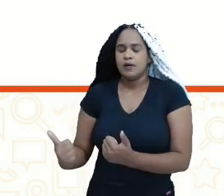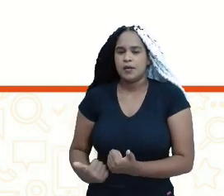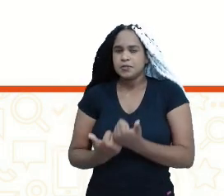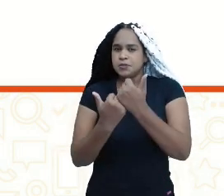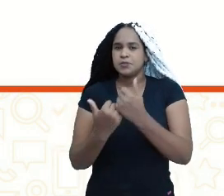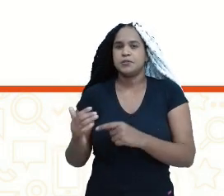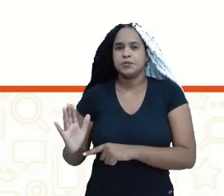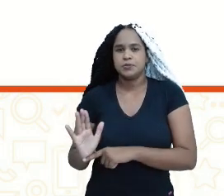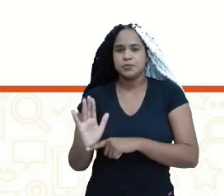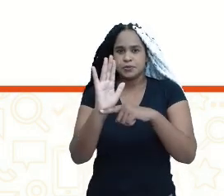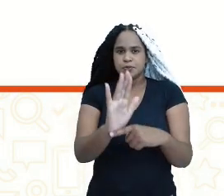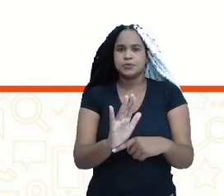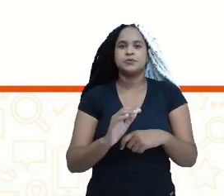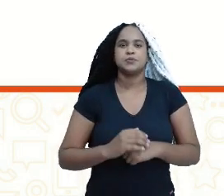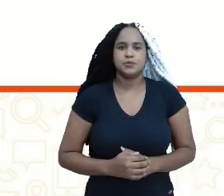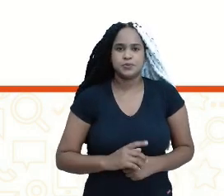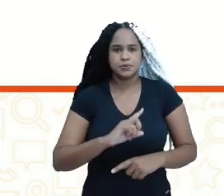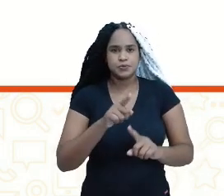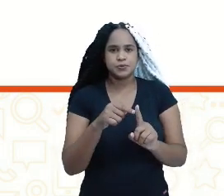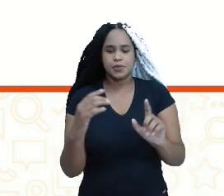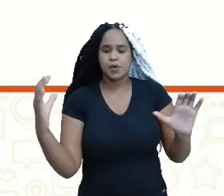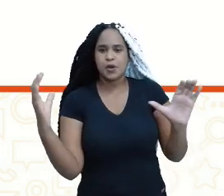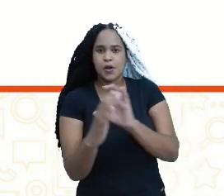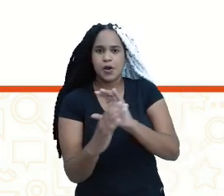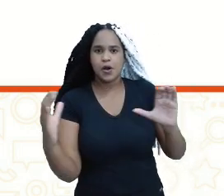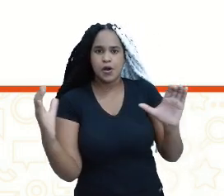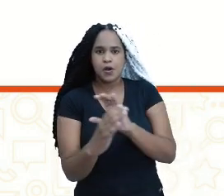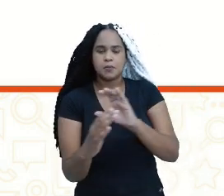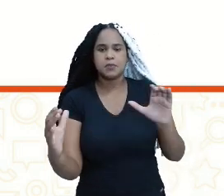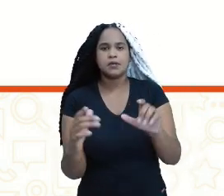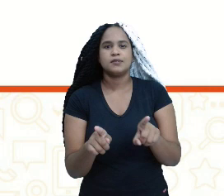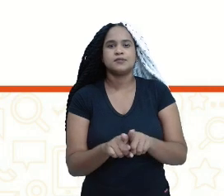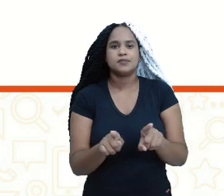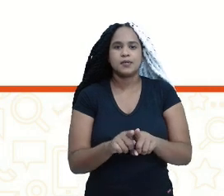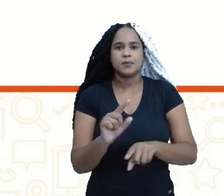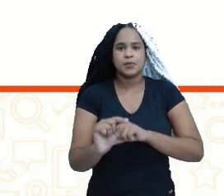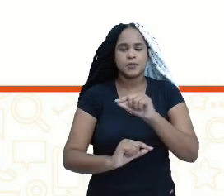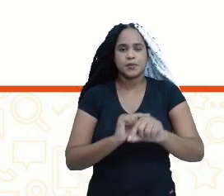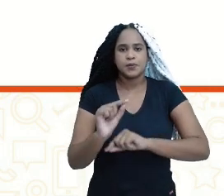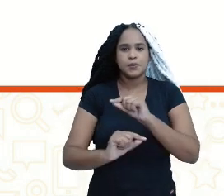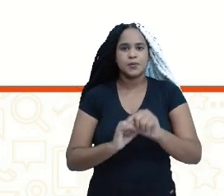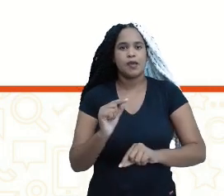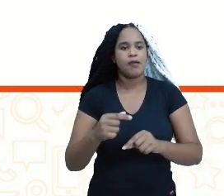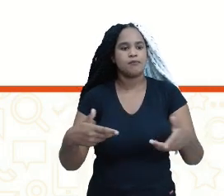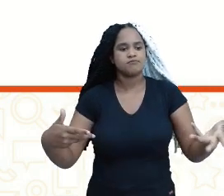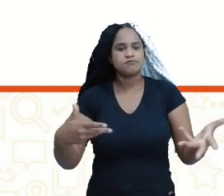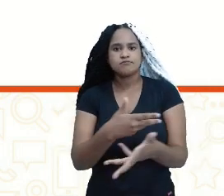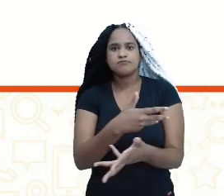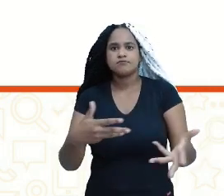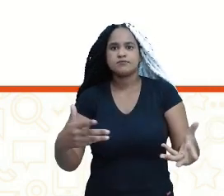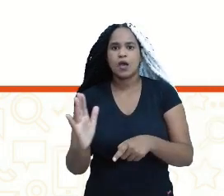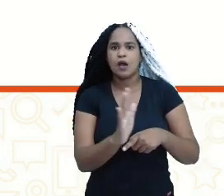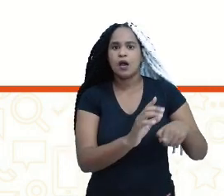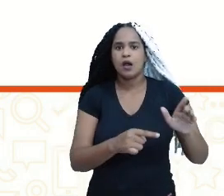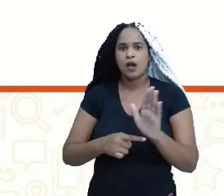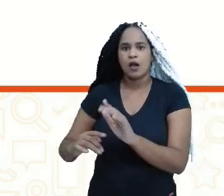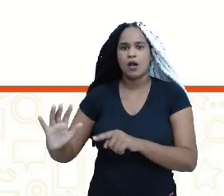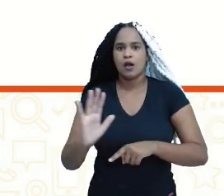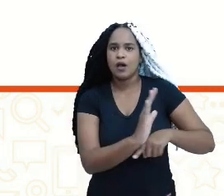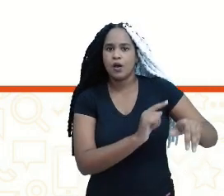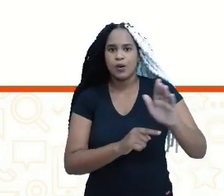que seja uma comunicação parceira, uma comunicação caracterizada pela cooperação.